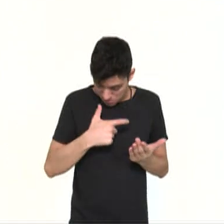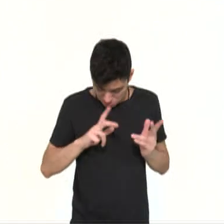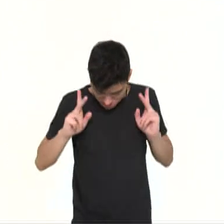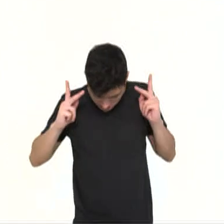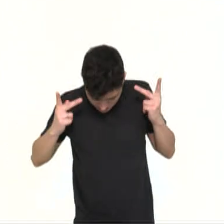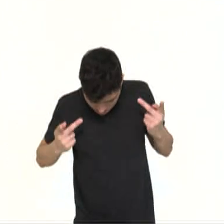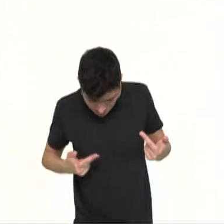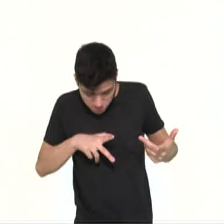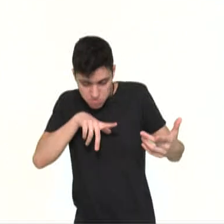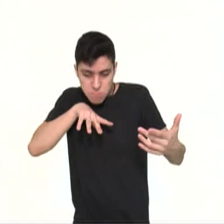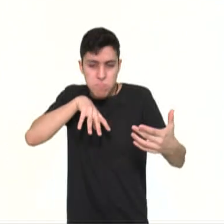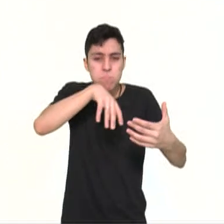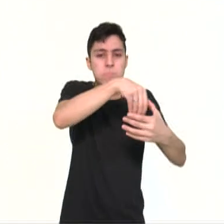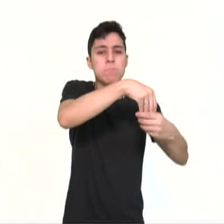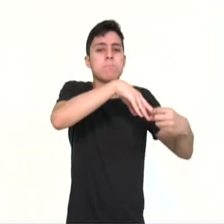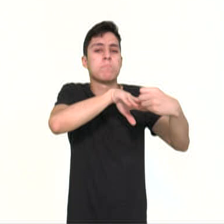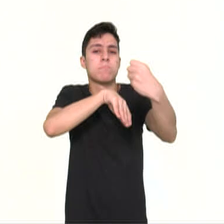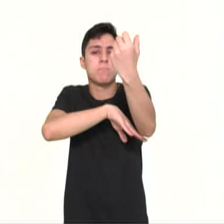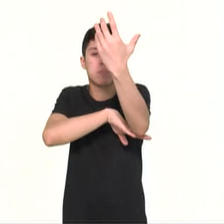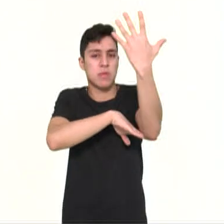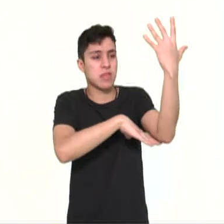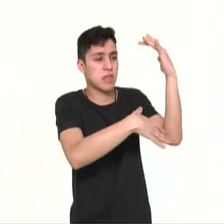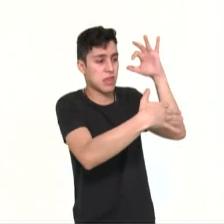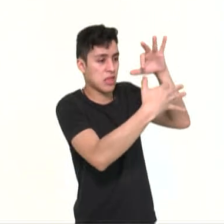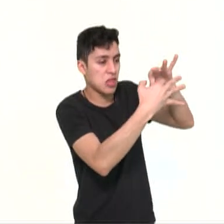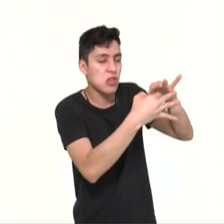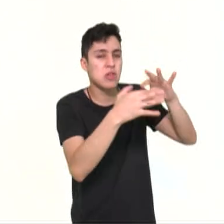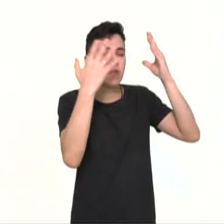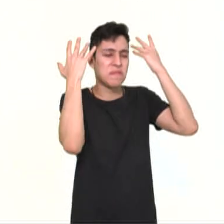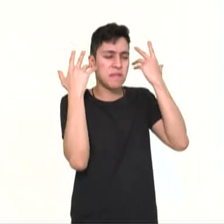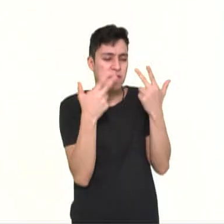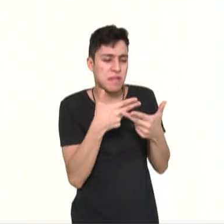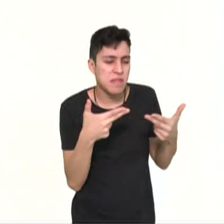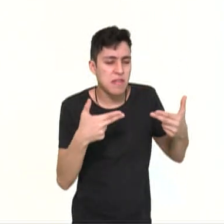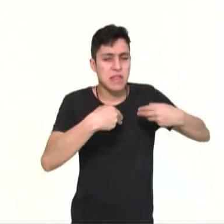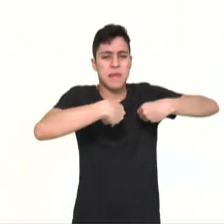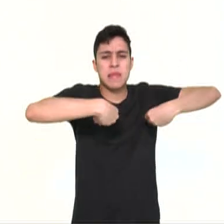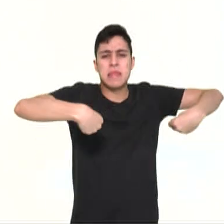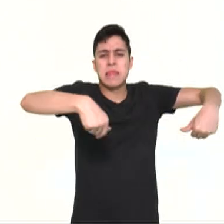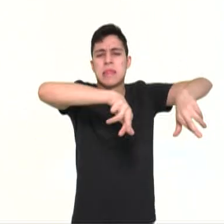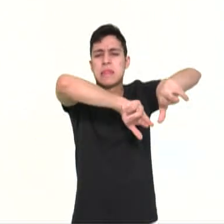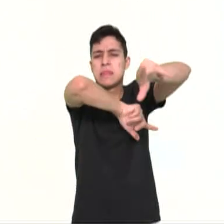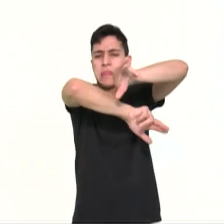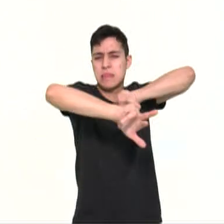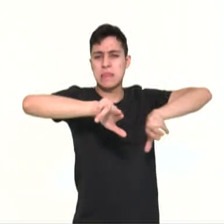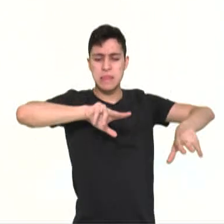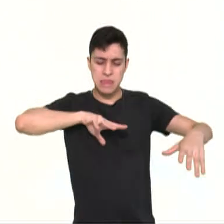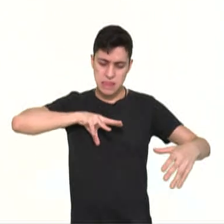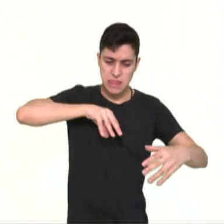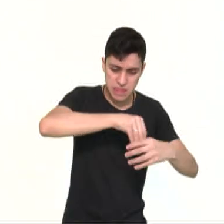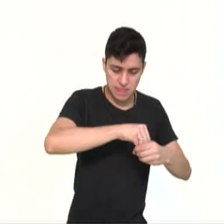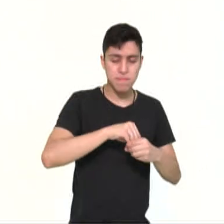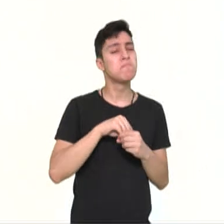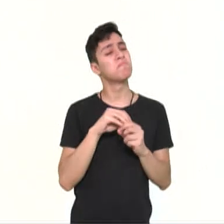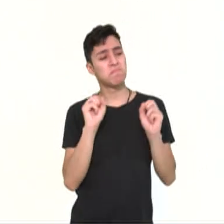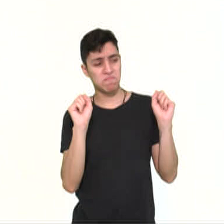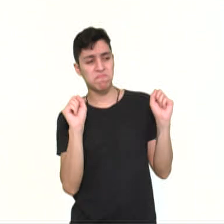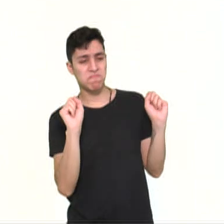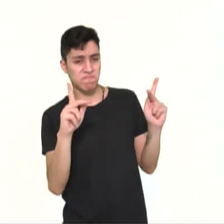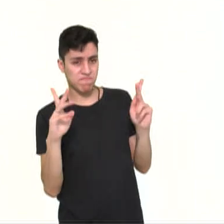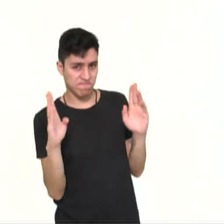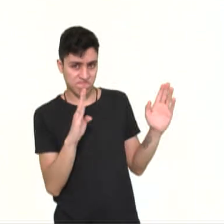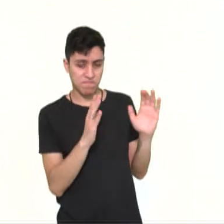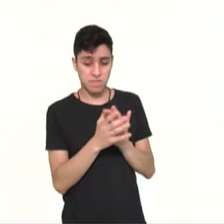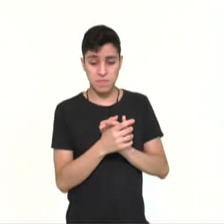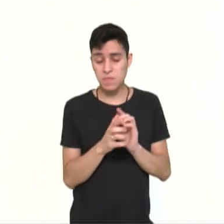plantas, dos minerais, dos animais, né? Tudo isso tendo um caráter sagrado. Nós vimos também, né, que essa arte africana, ela